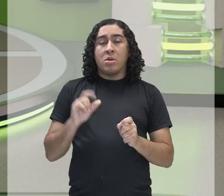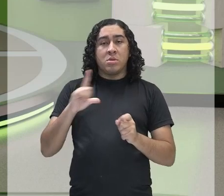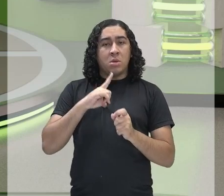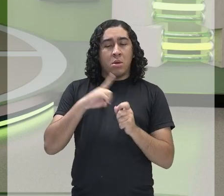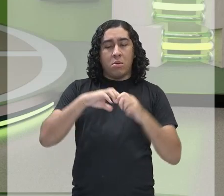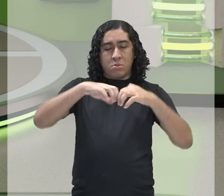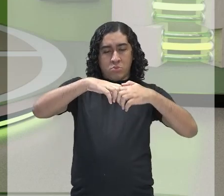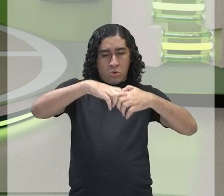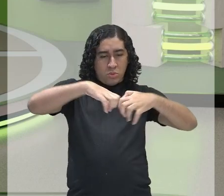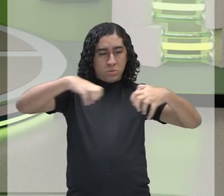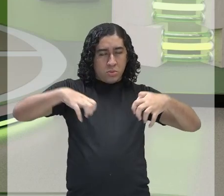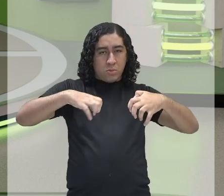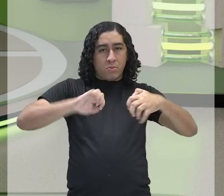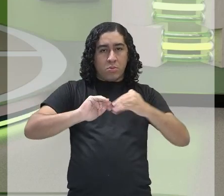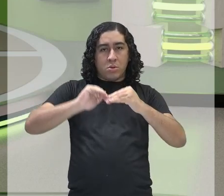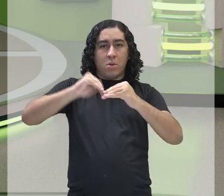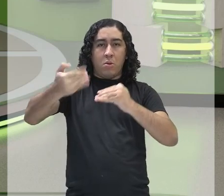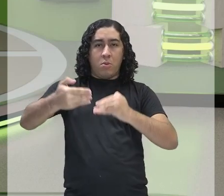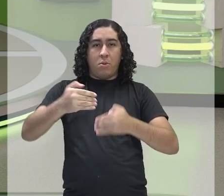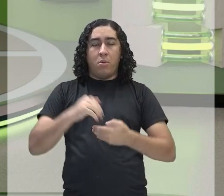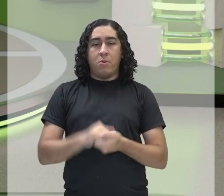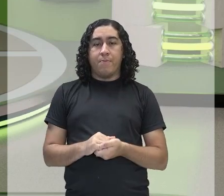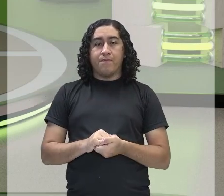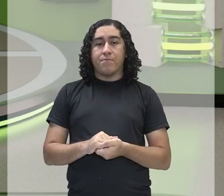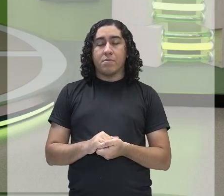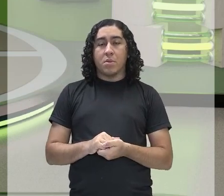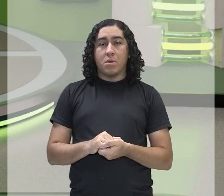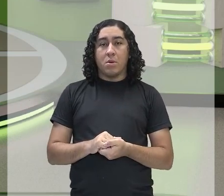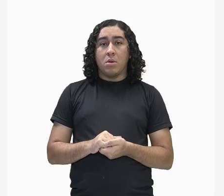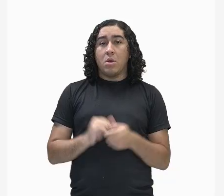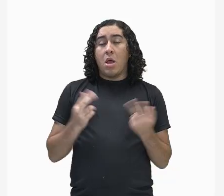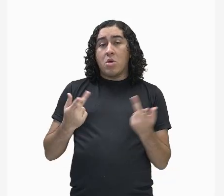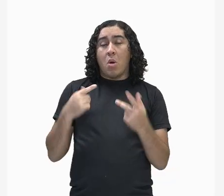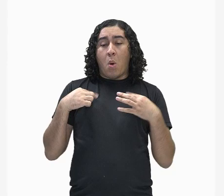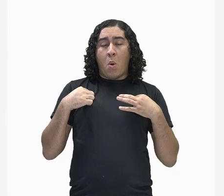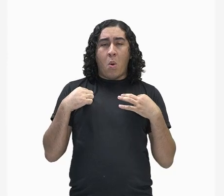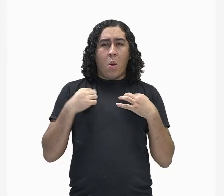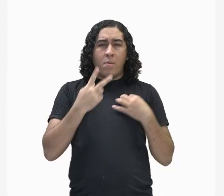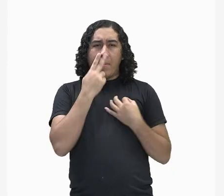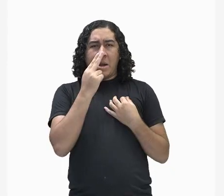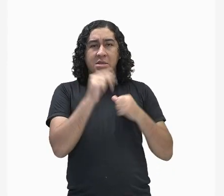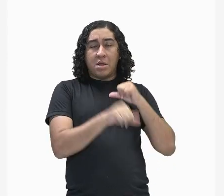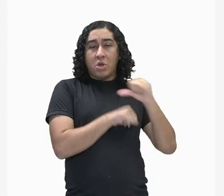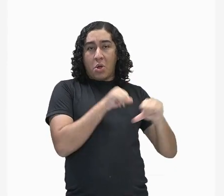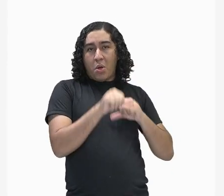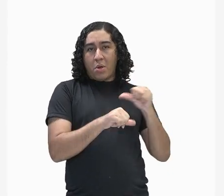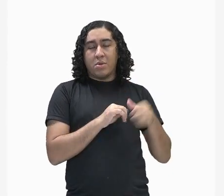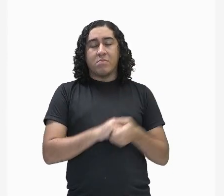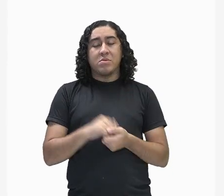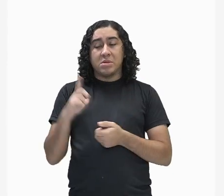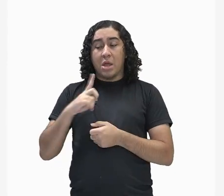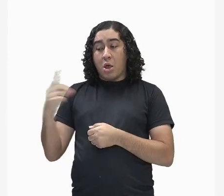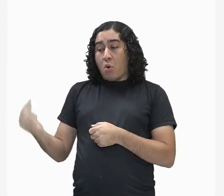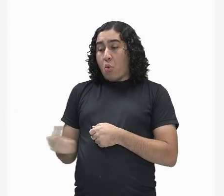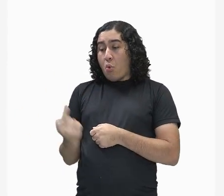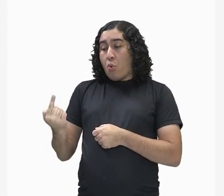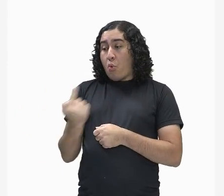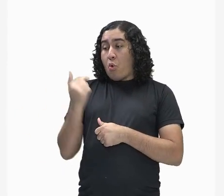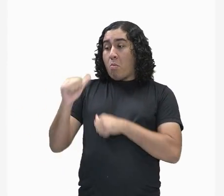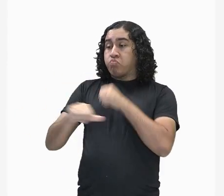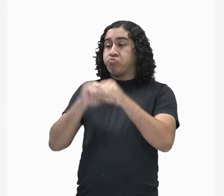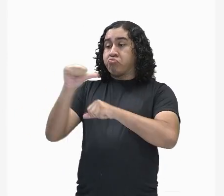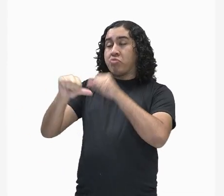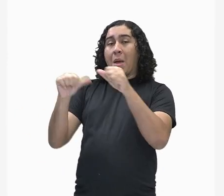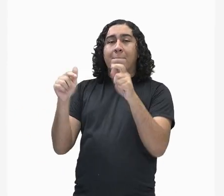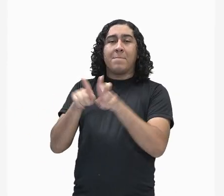dessa casinha, né? Como se ele estivesse trocando de roupa, né? O animal ali está crescendo, chegou num determinado ponto que ele precisa